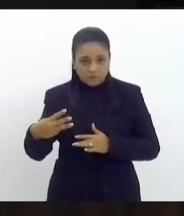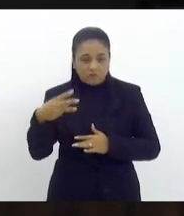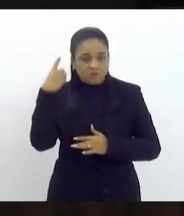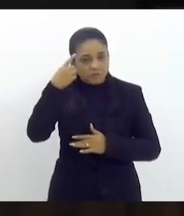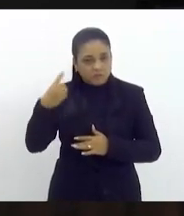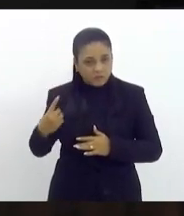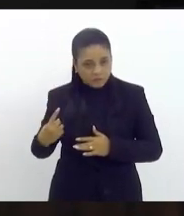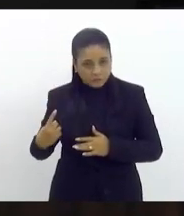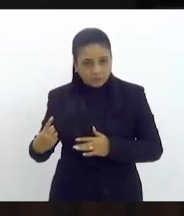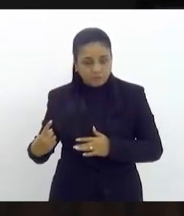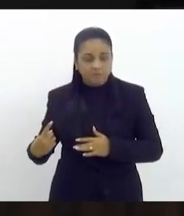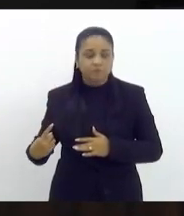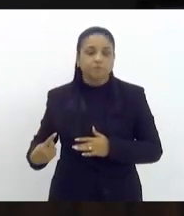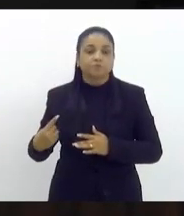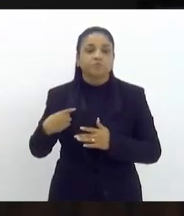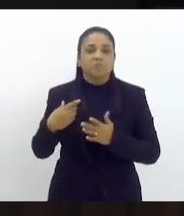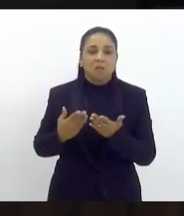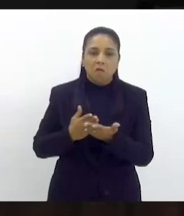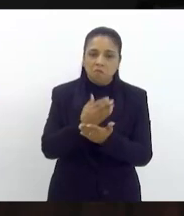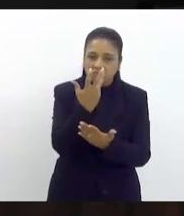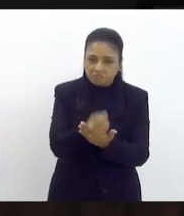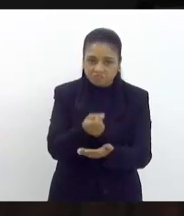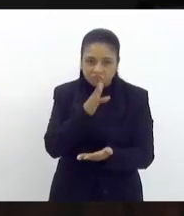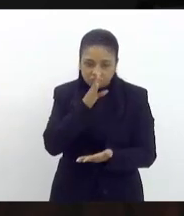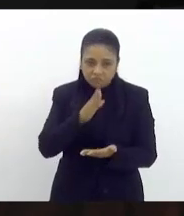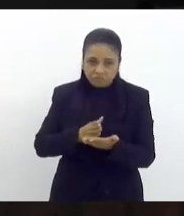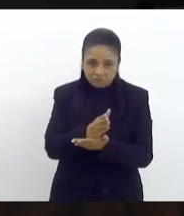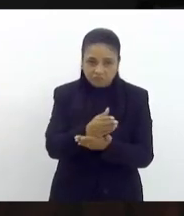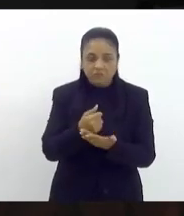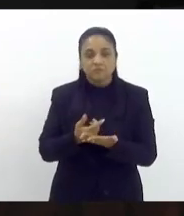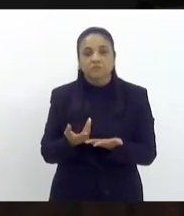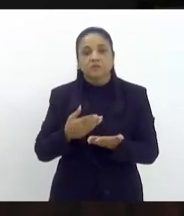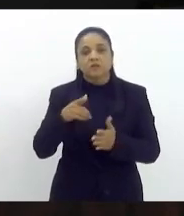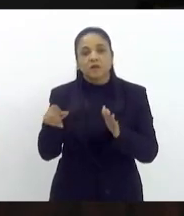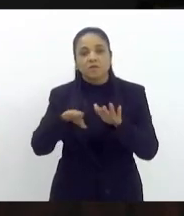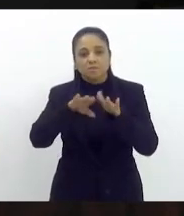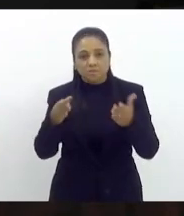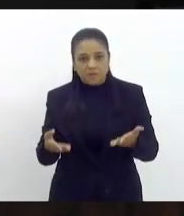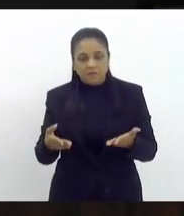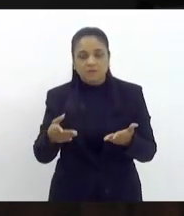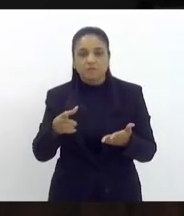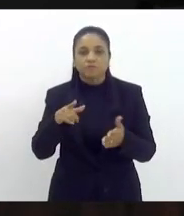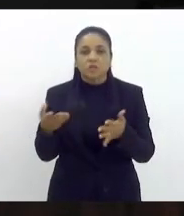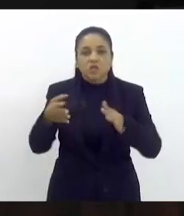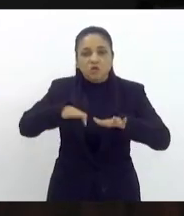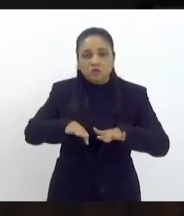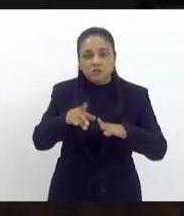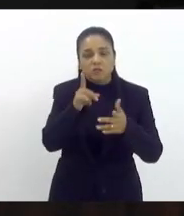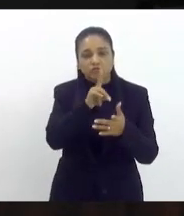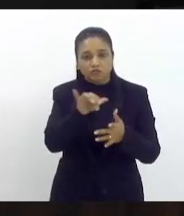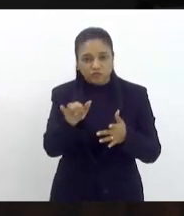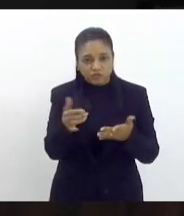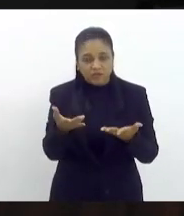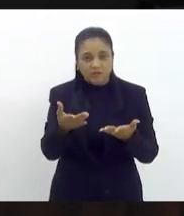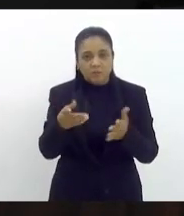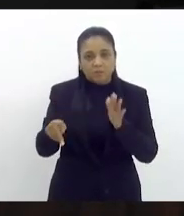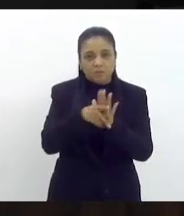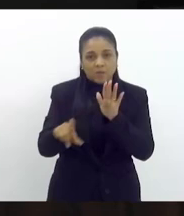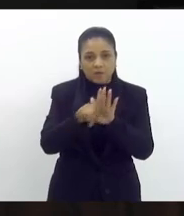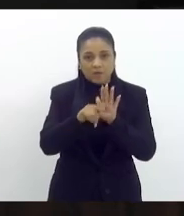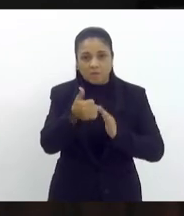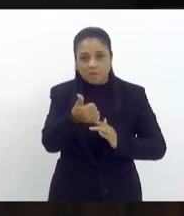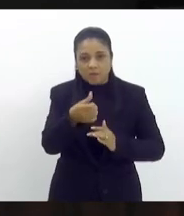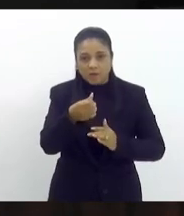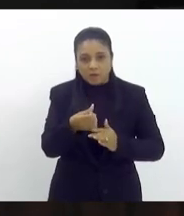Dani Balbi senhores que aprovam permaneçam como estão aprovado há também sobre a mesa inclusão na hora do dia projeto de lei